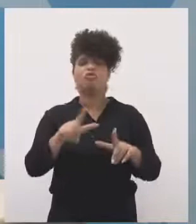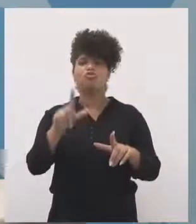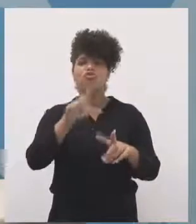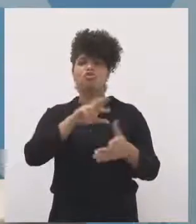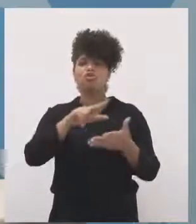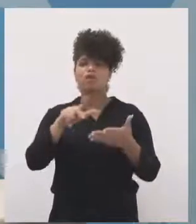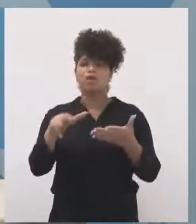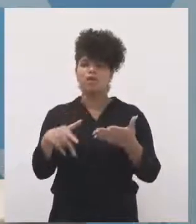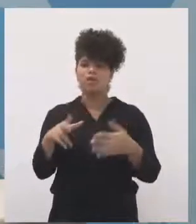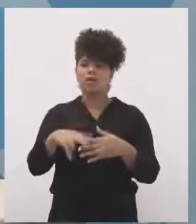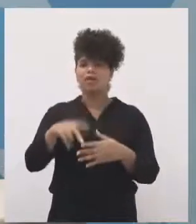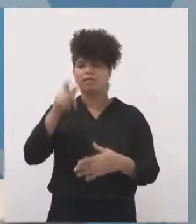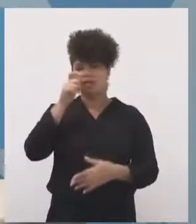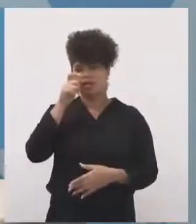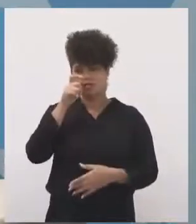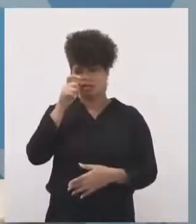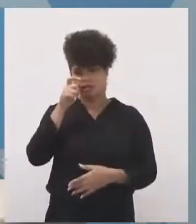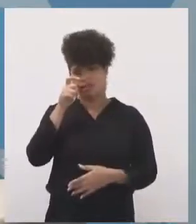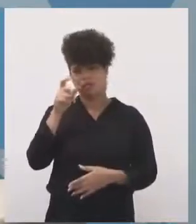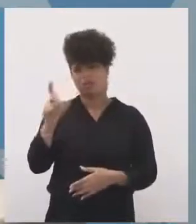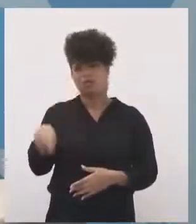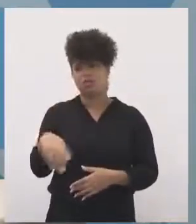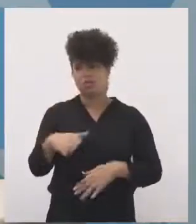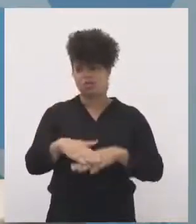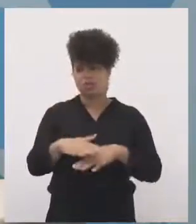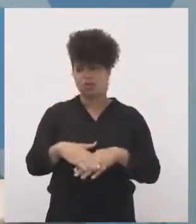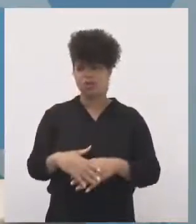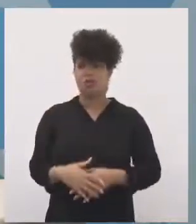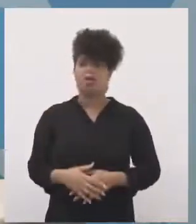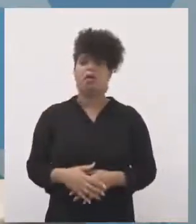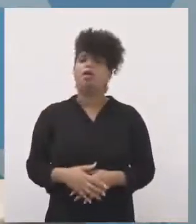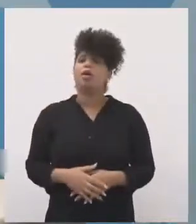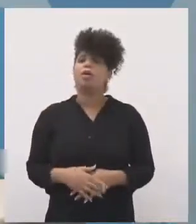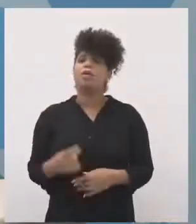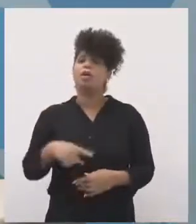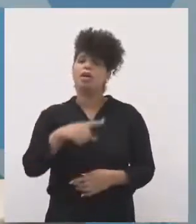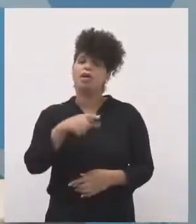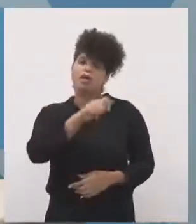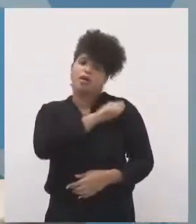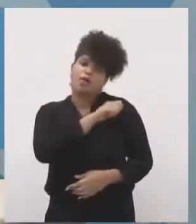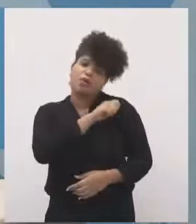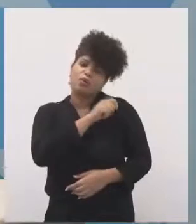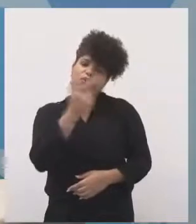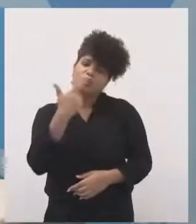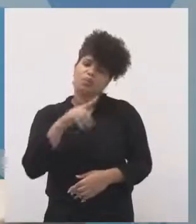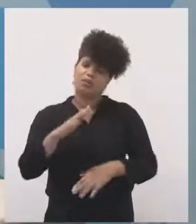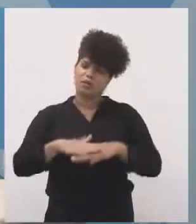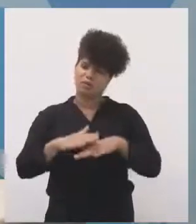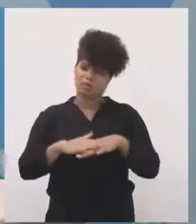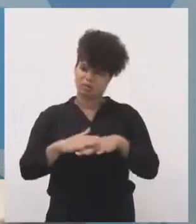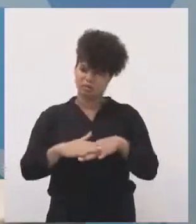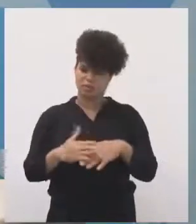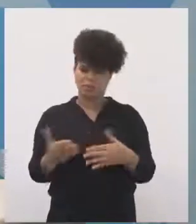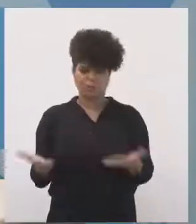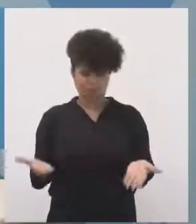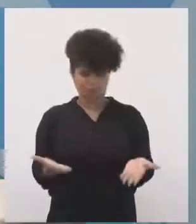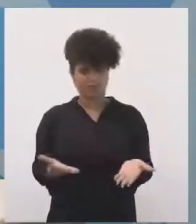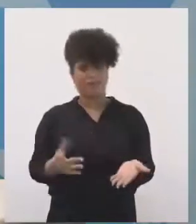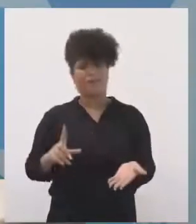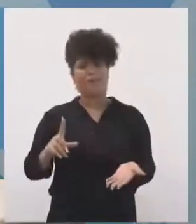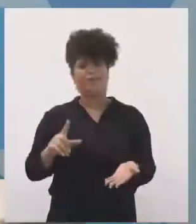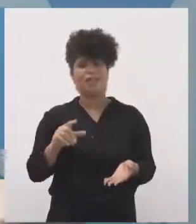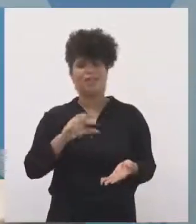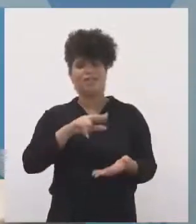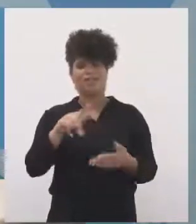mais interessante no sentido de ficar lúdico, né, para o nosso aluno e a gente conseguir trazer, porque hoje em dia só trabalhando